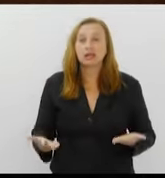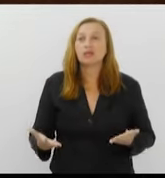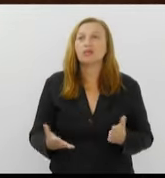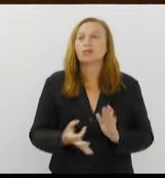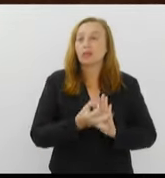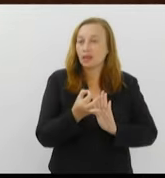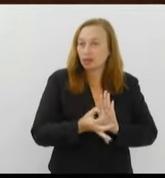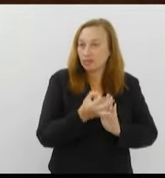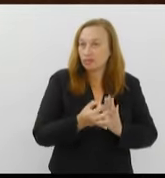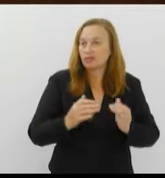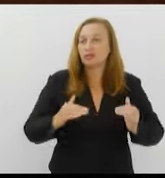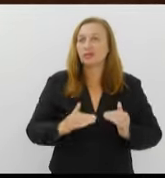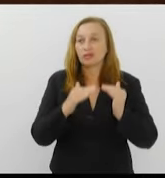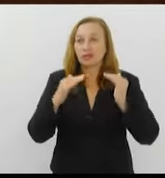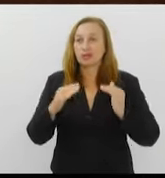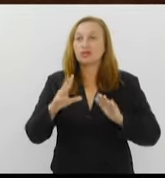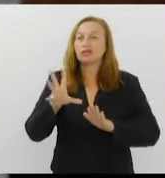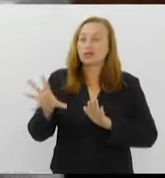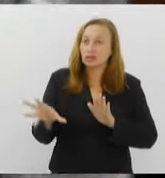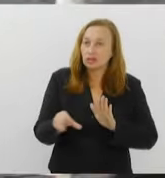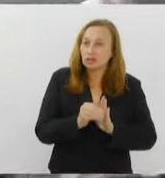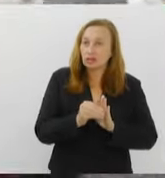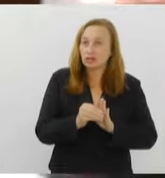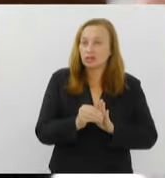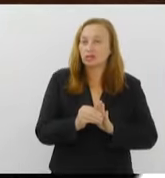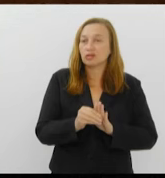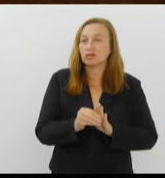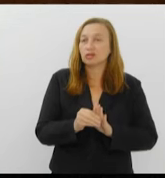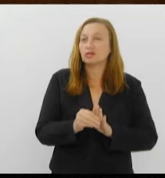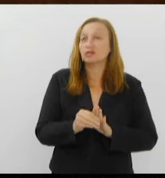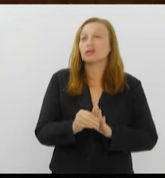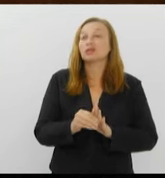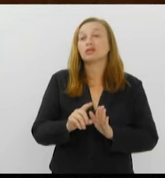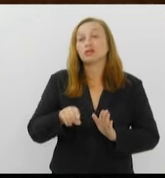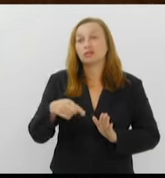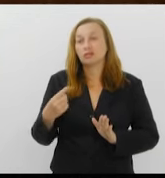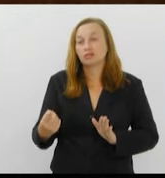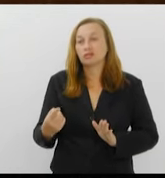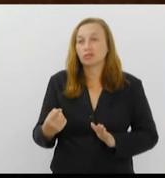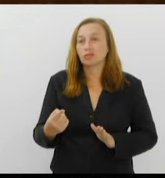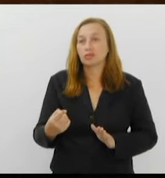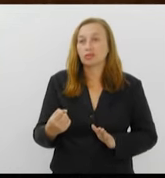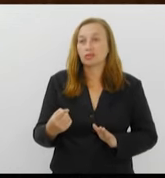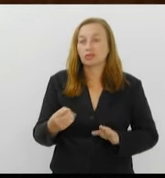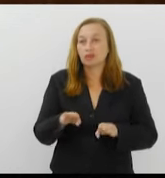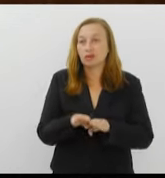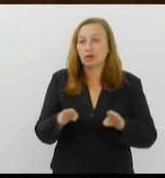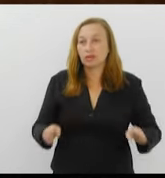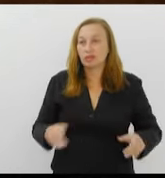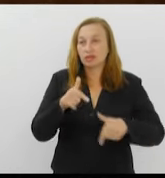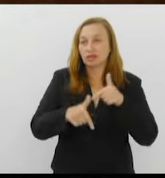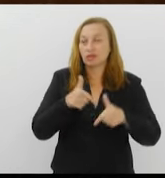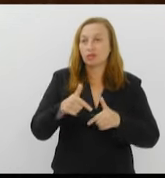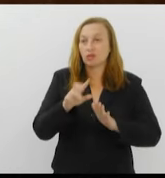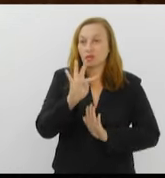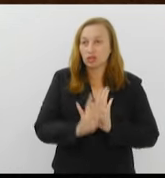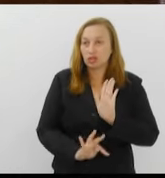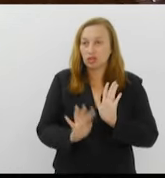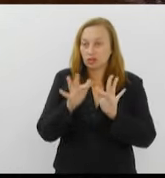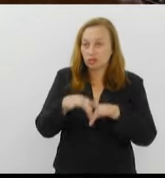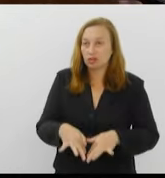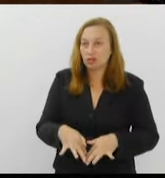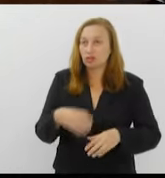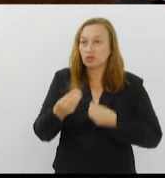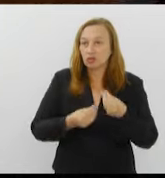parecer é favorável com emendas, e eu passo depois à mesa de trabalho o texto final de